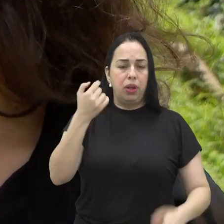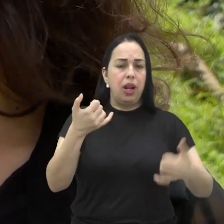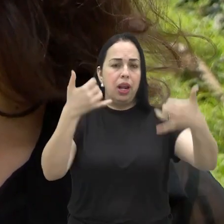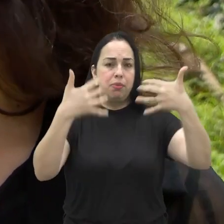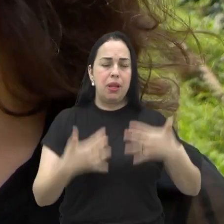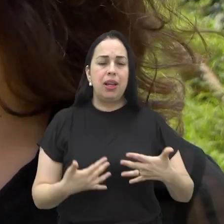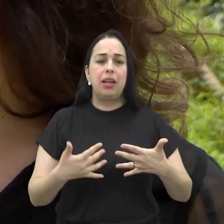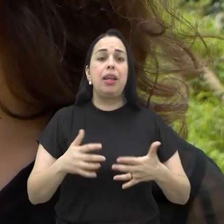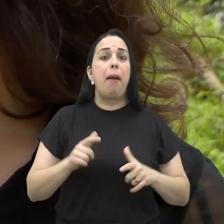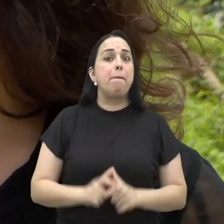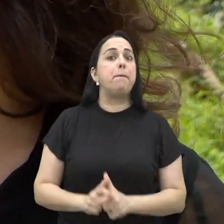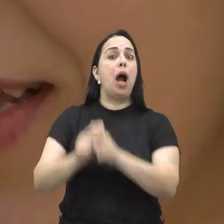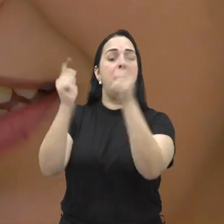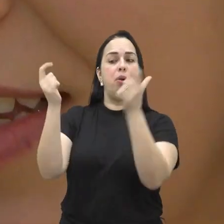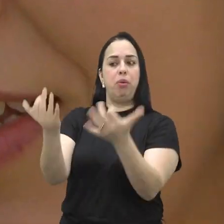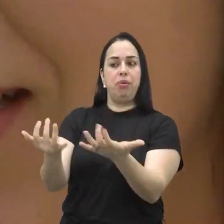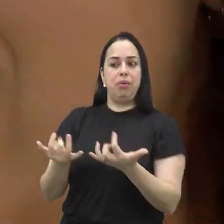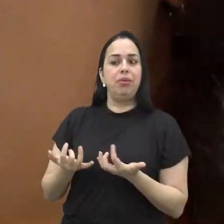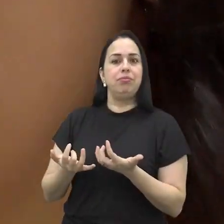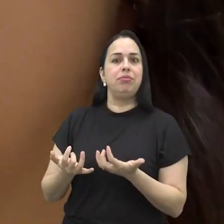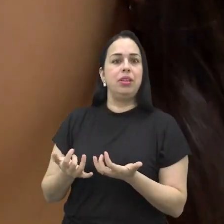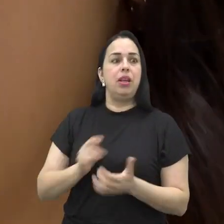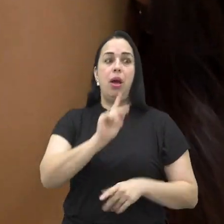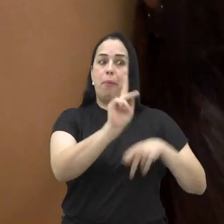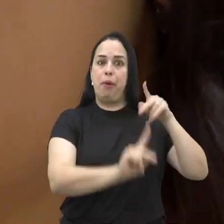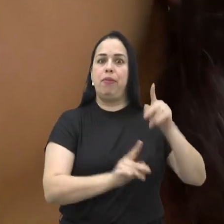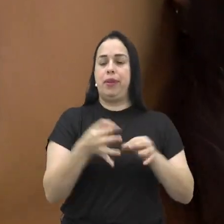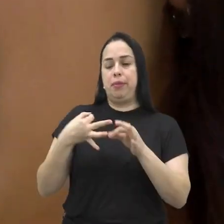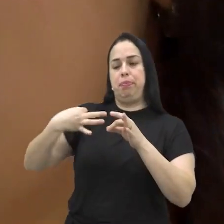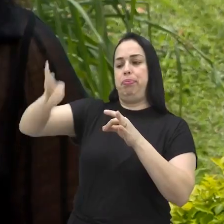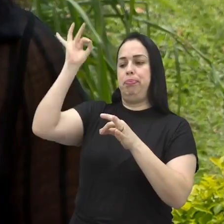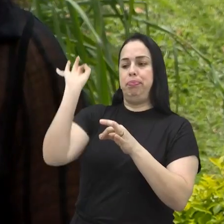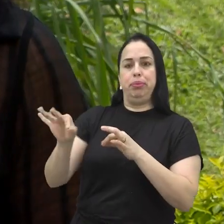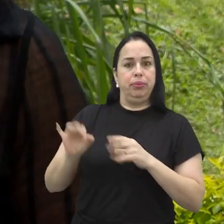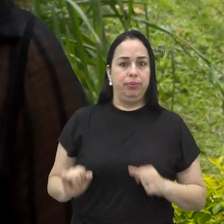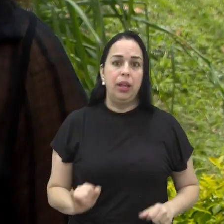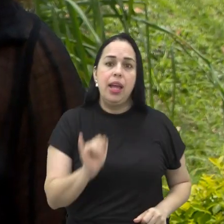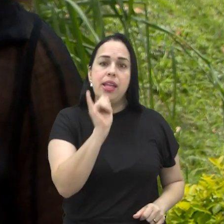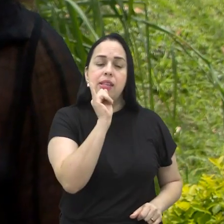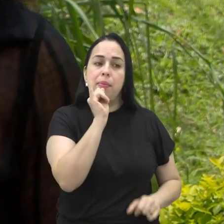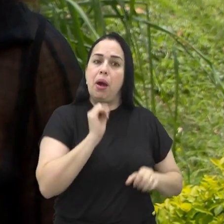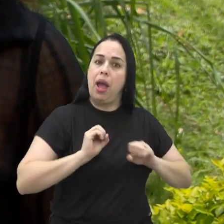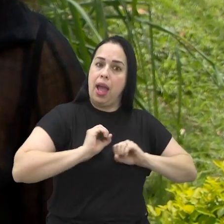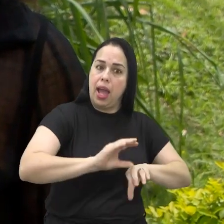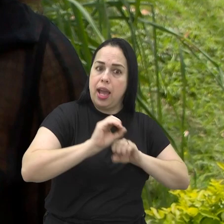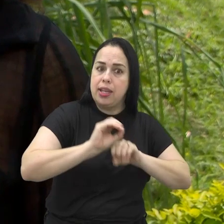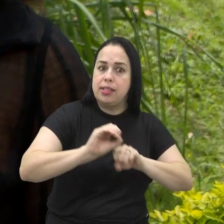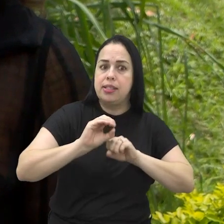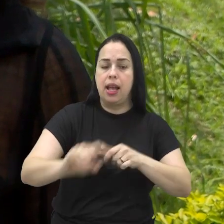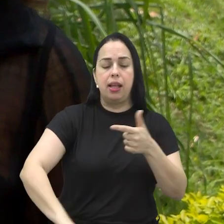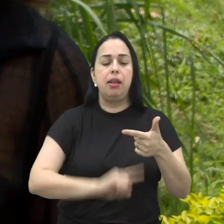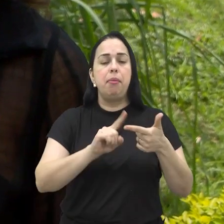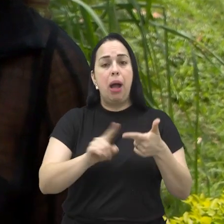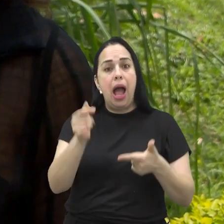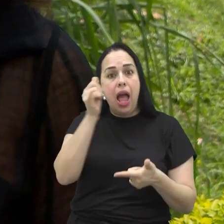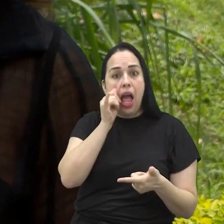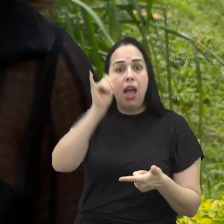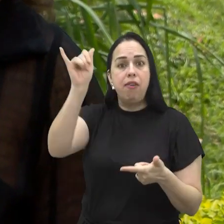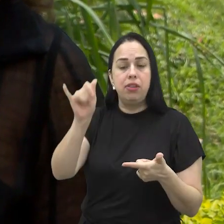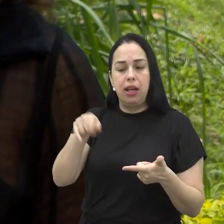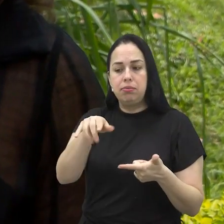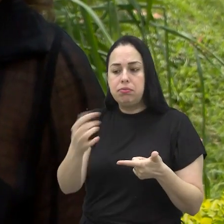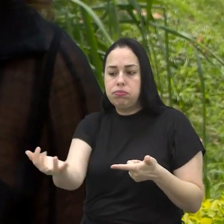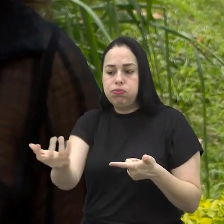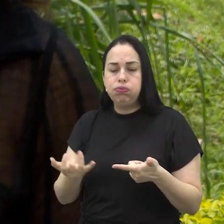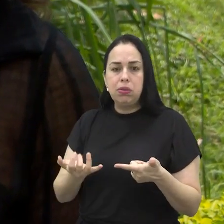grande parte das queimadas são causadas pela própria população. Então, essa educação ambiental na prevenção